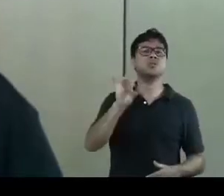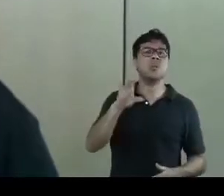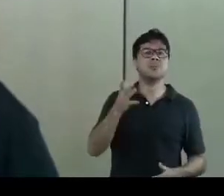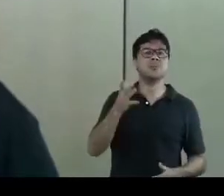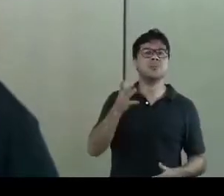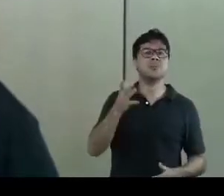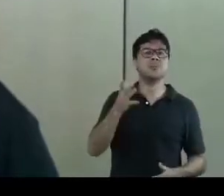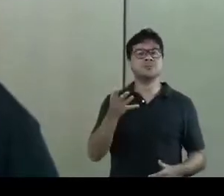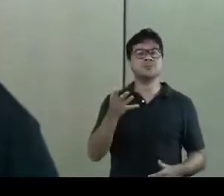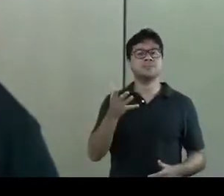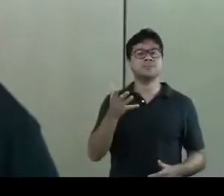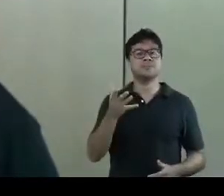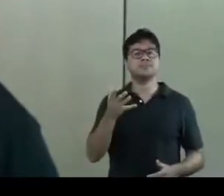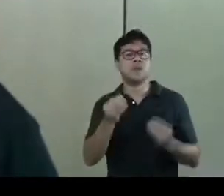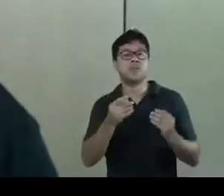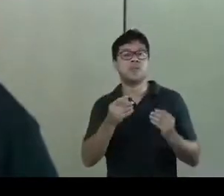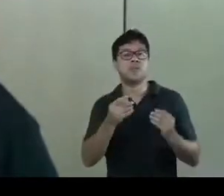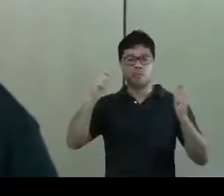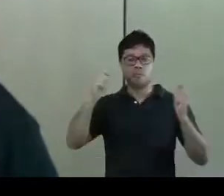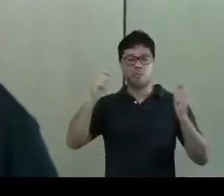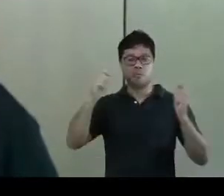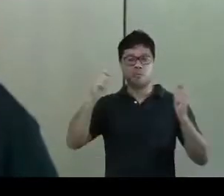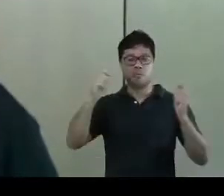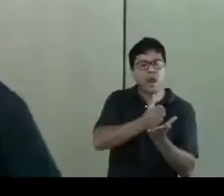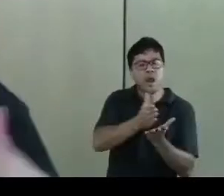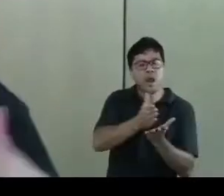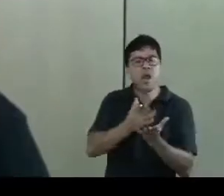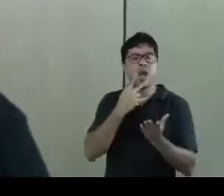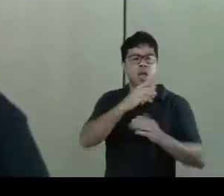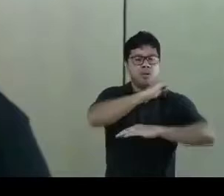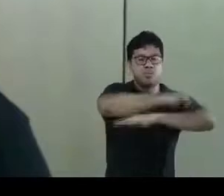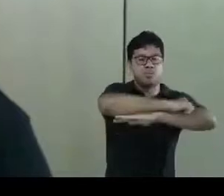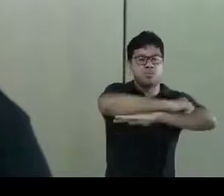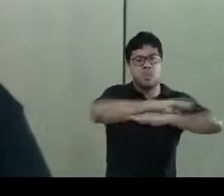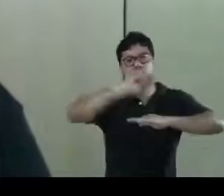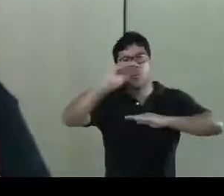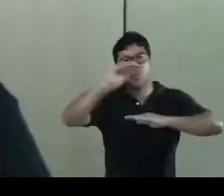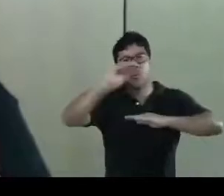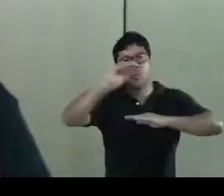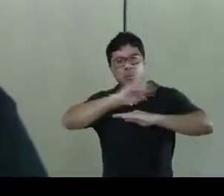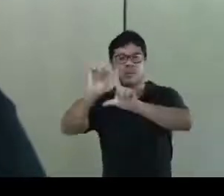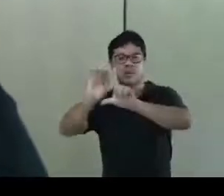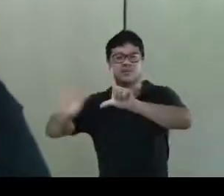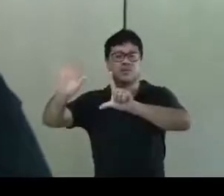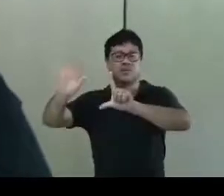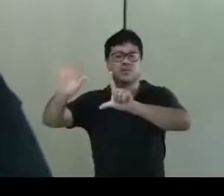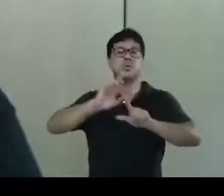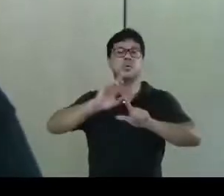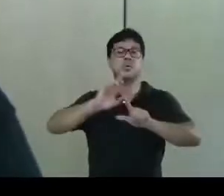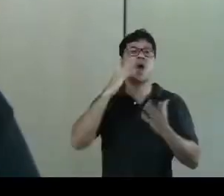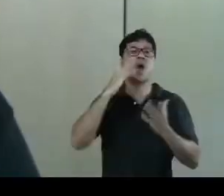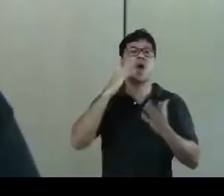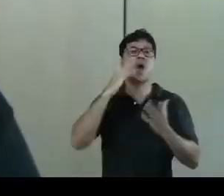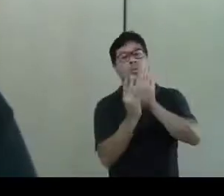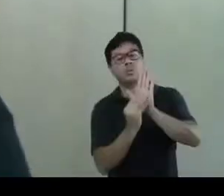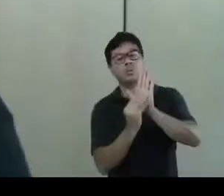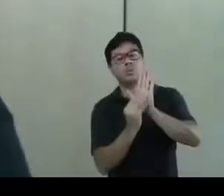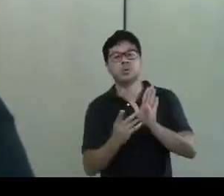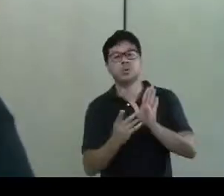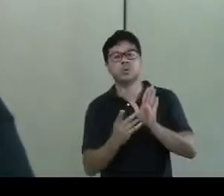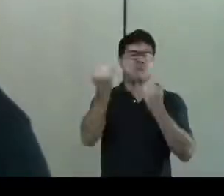apenas, né, a possibilidade de digitalizar e de trabalhar determinados